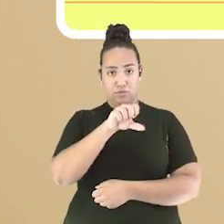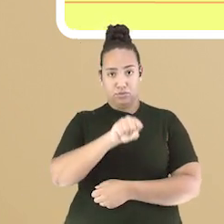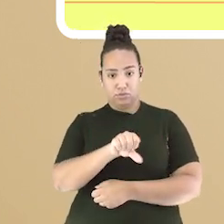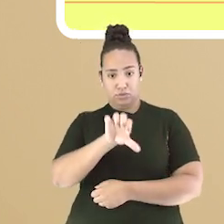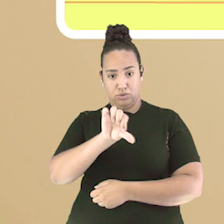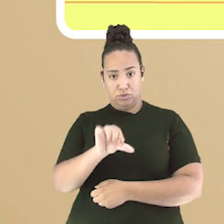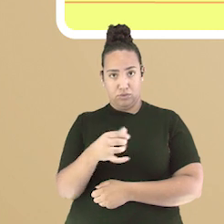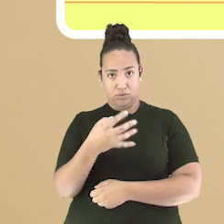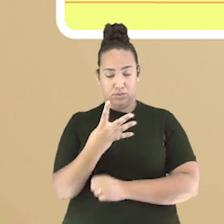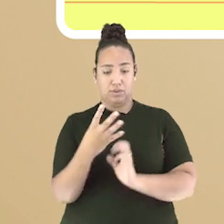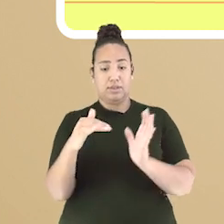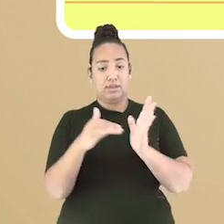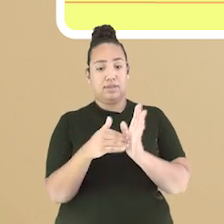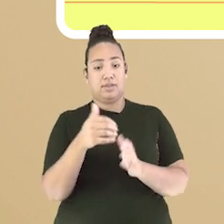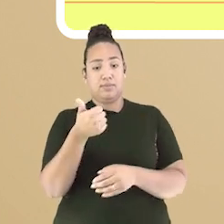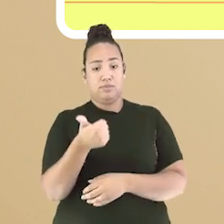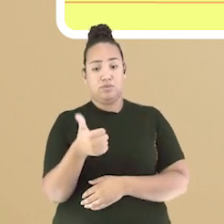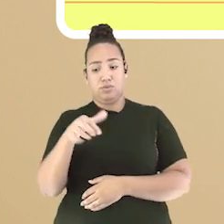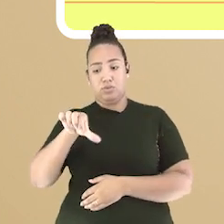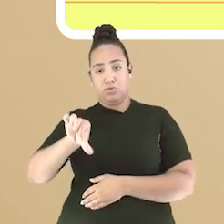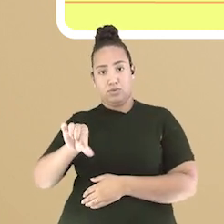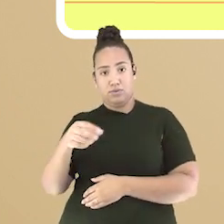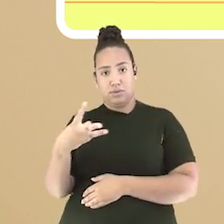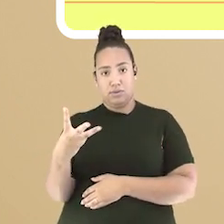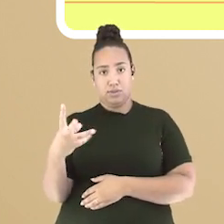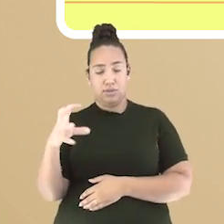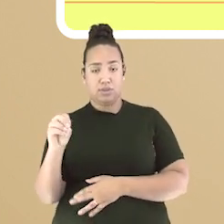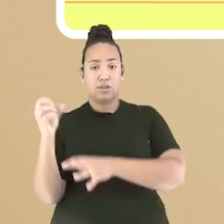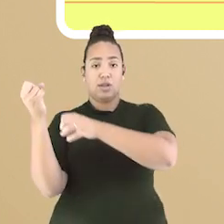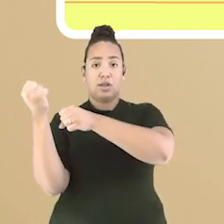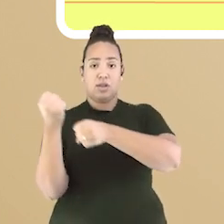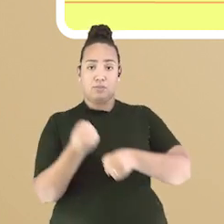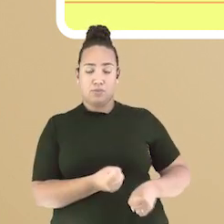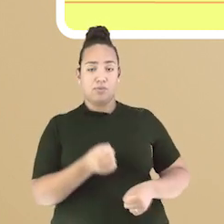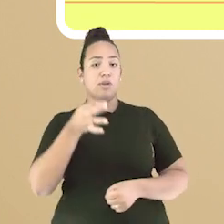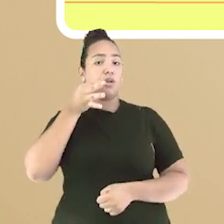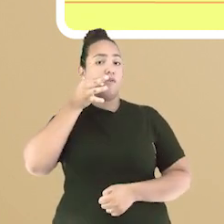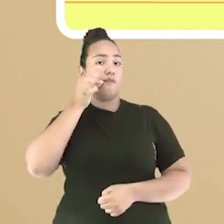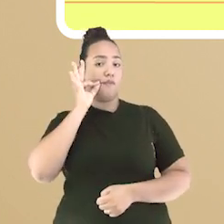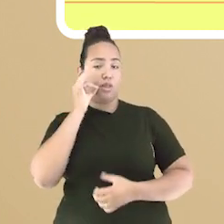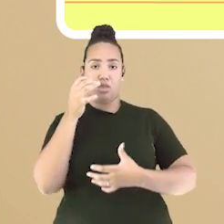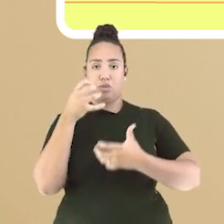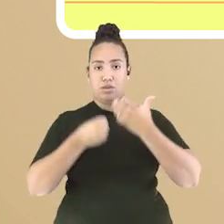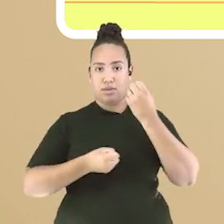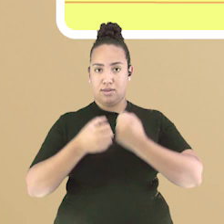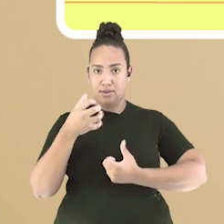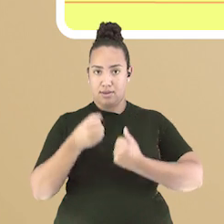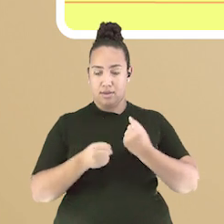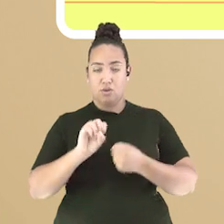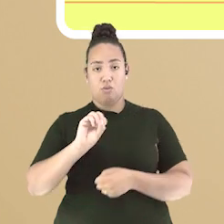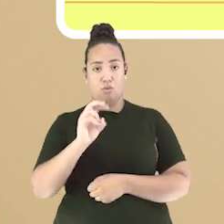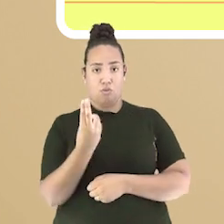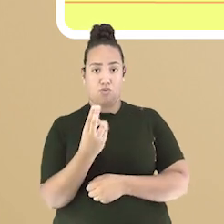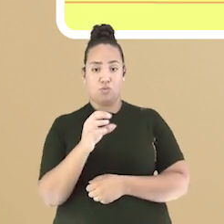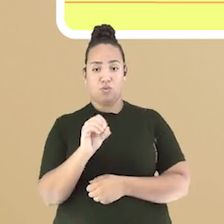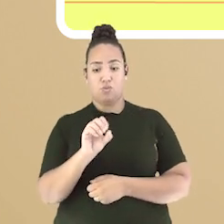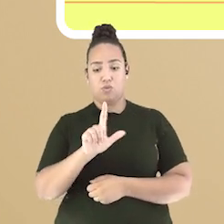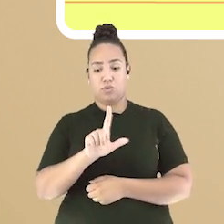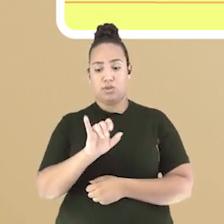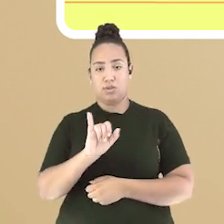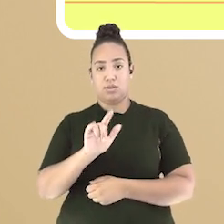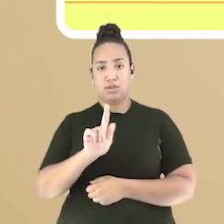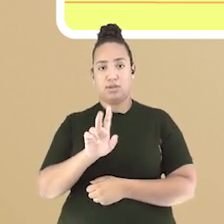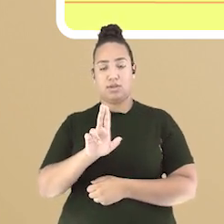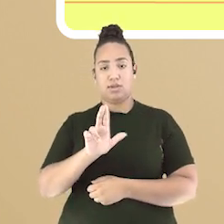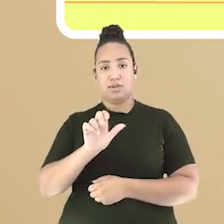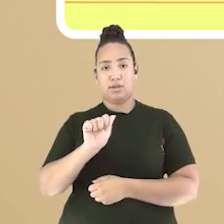1894 a 1930, teremos a República do Café com Leite, ou também podemos chamar de República Oligárquica. É mais chique,